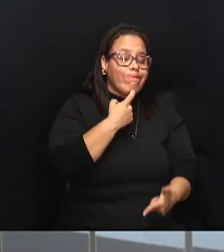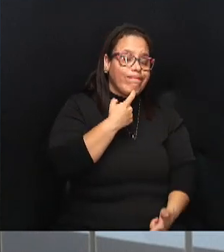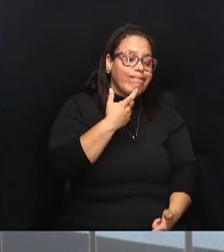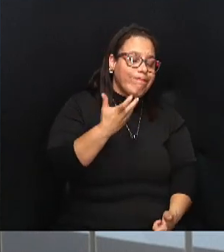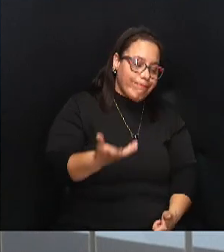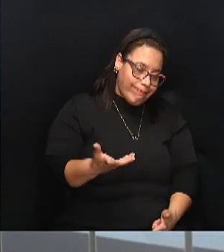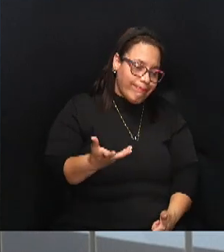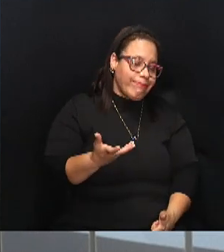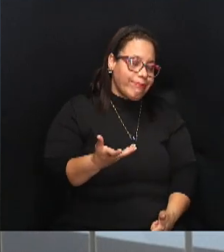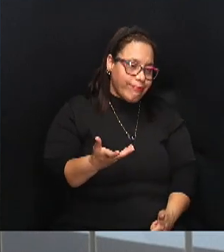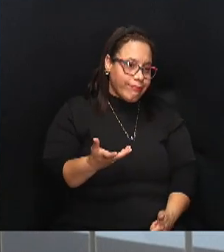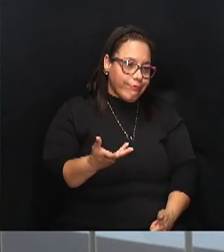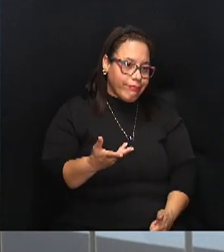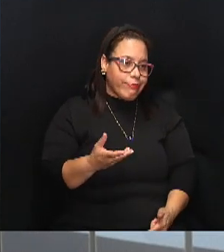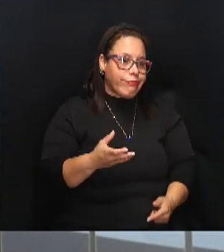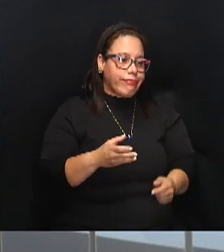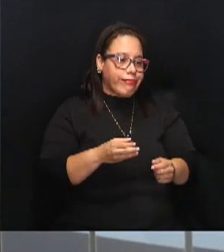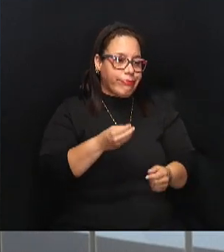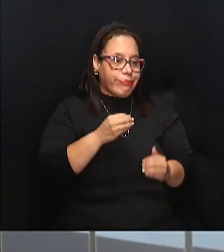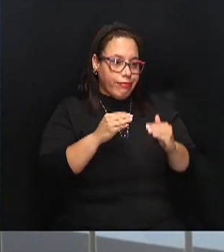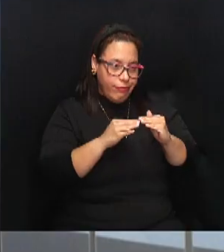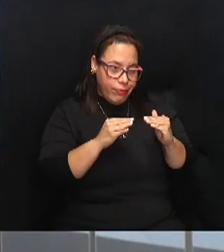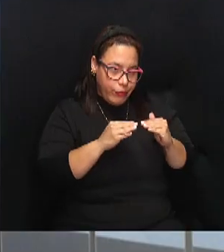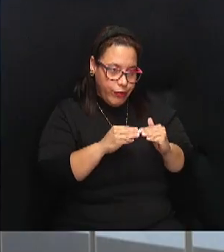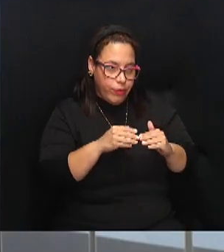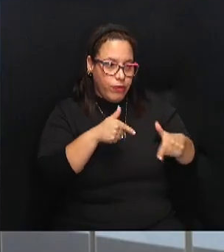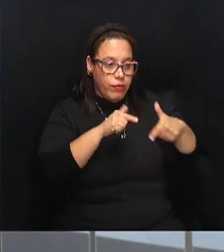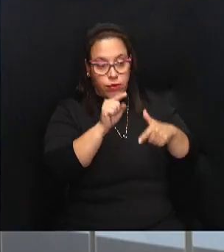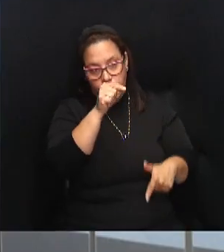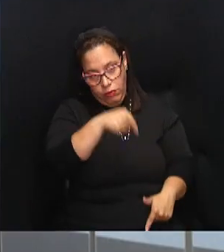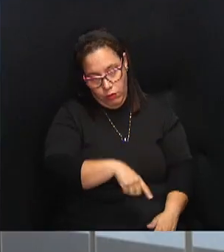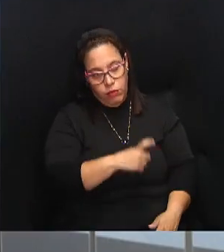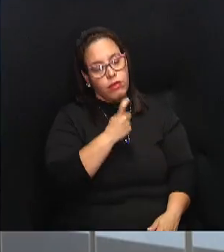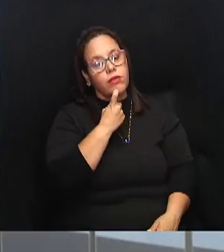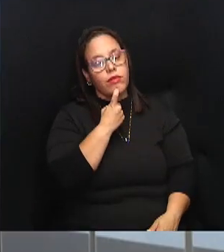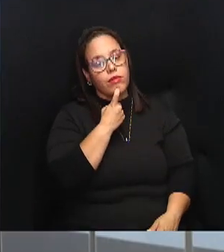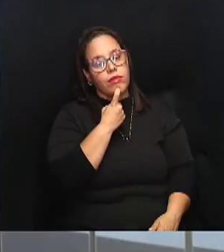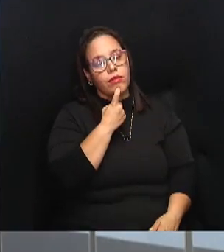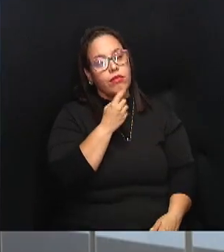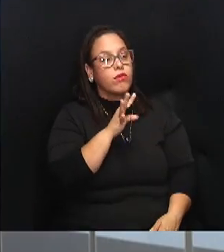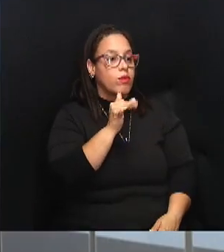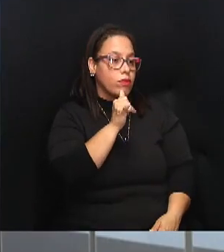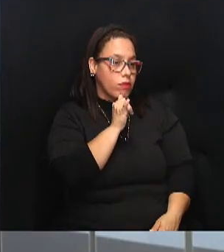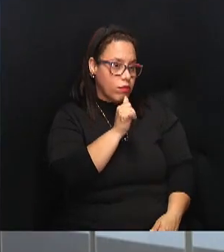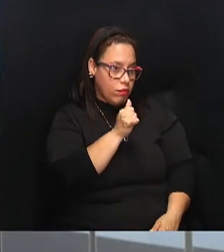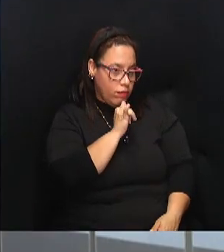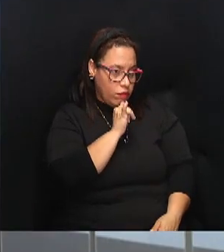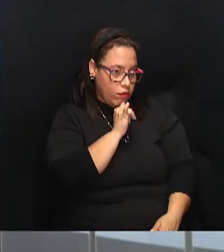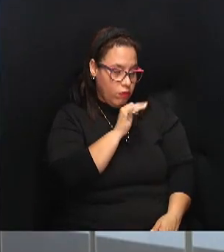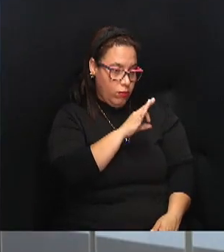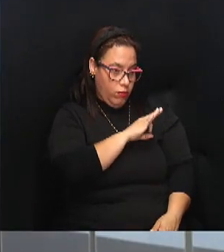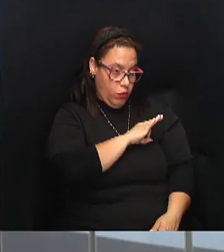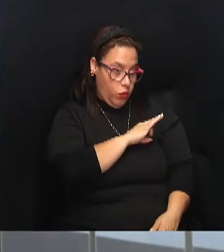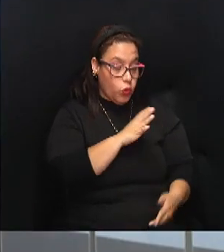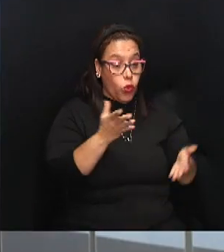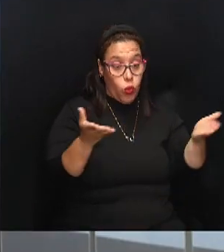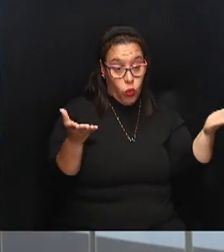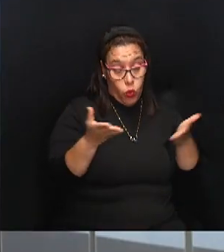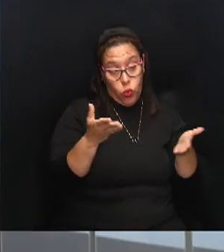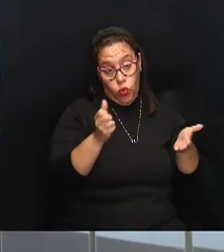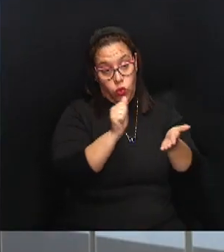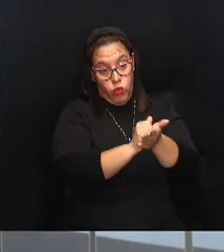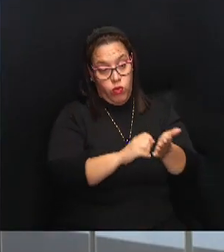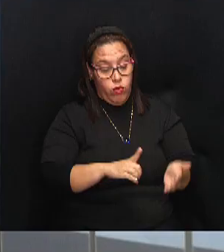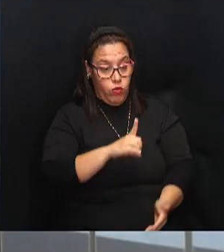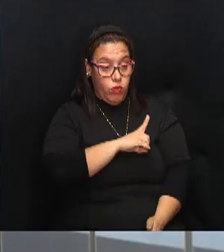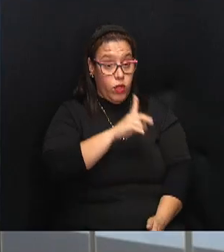vai estar favorecendo os policiais que trabalham em Campinas. Exemplo, os policiais hoje que vão fazer atividade delegada em